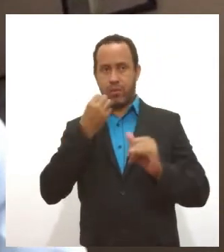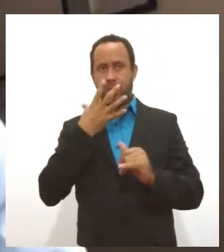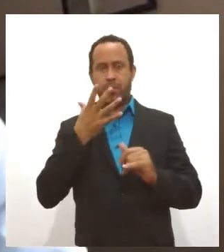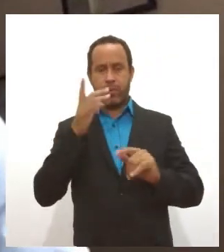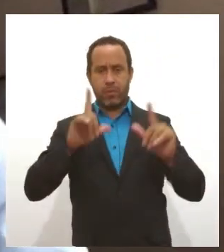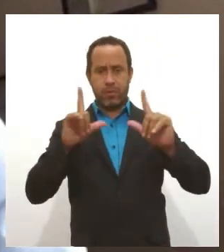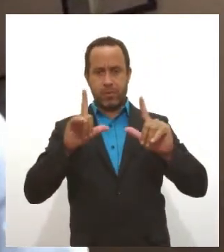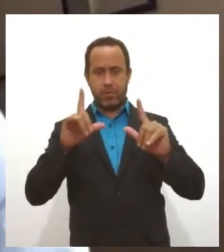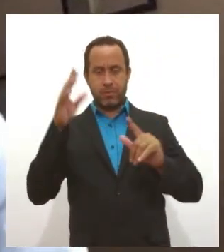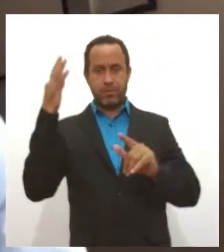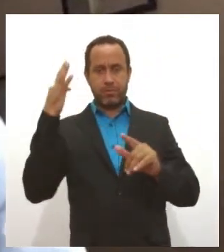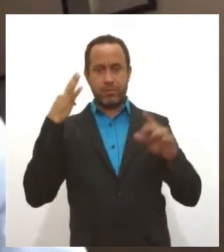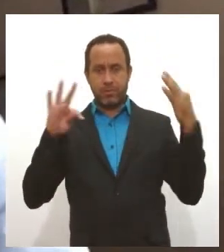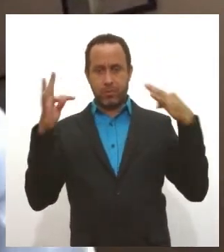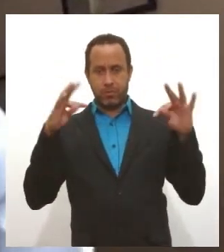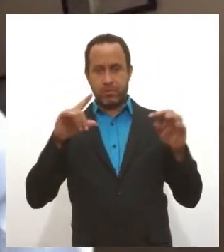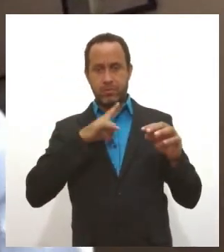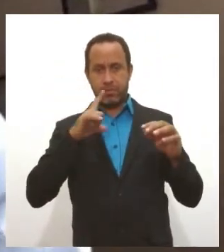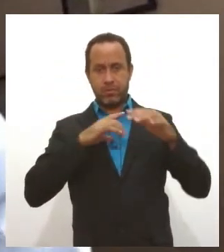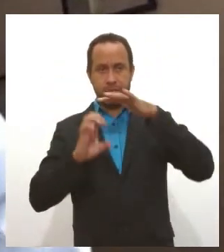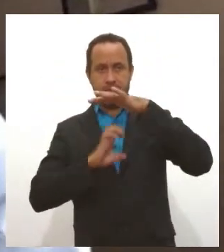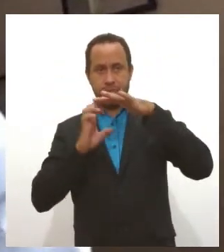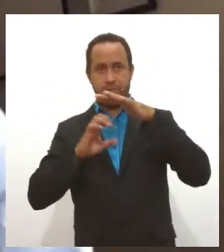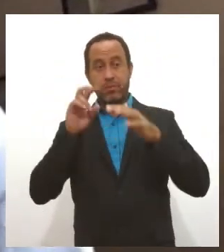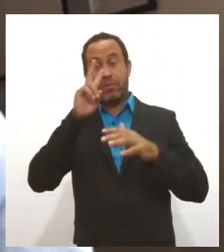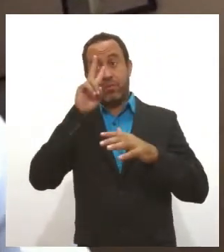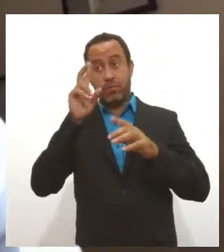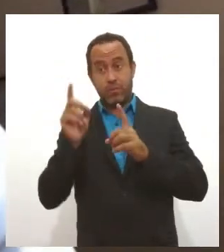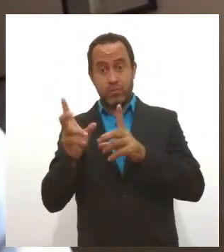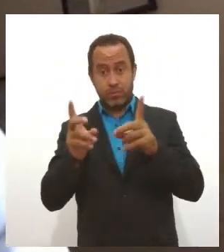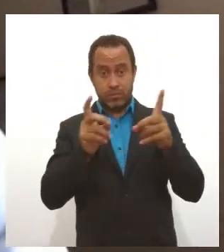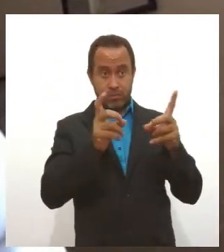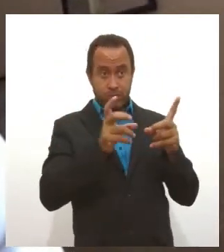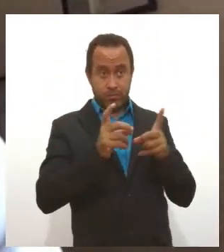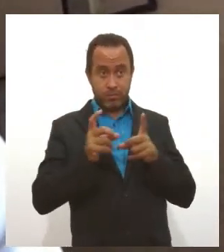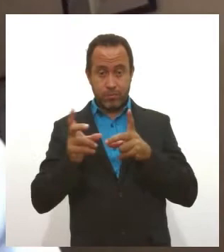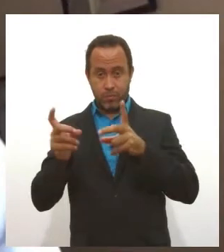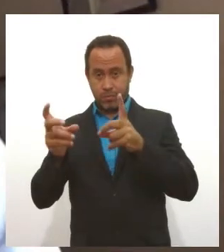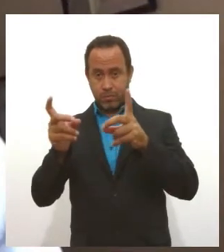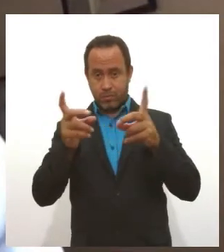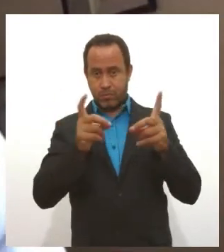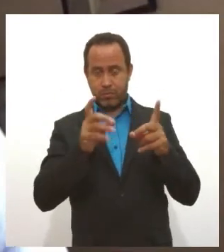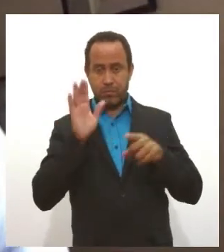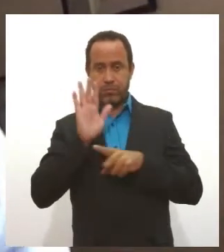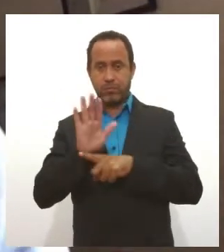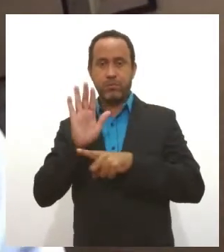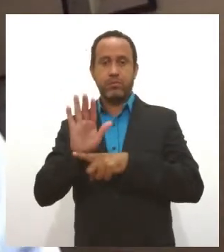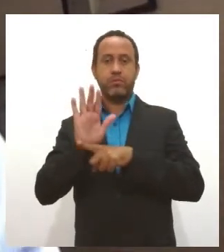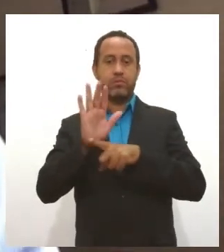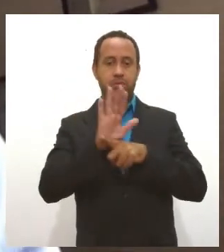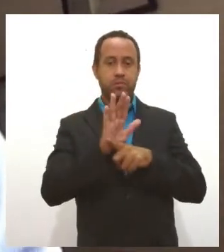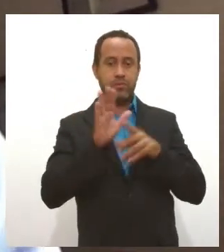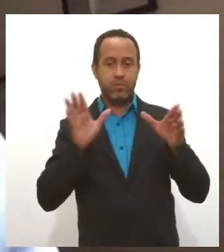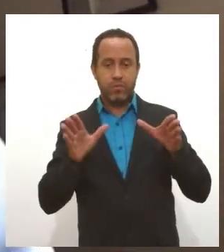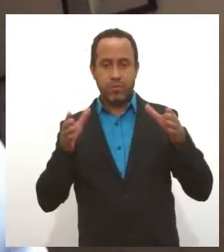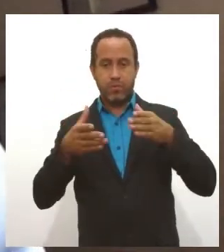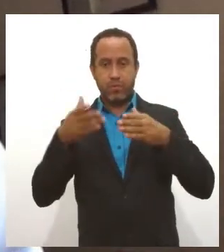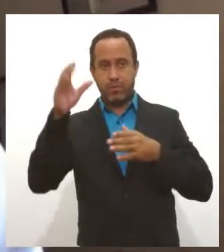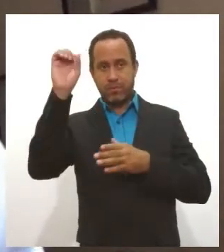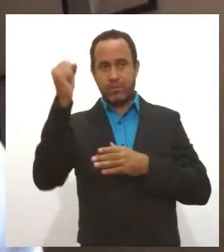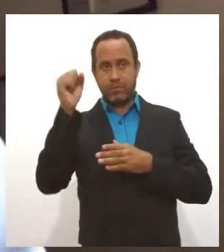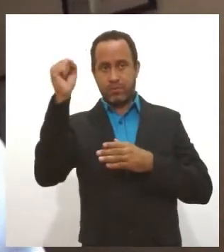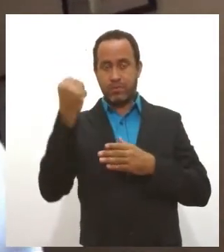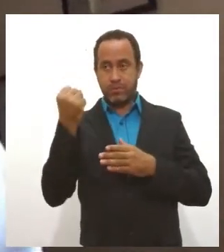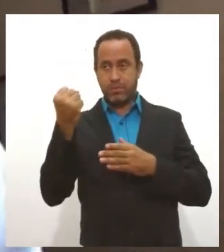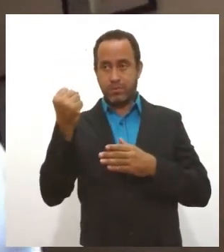essa empresa de turismo tem. Eles têm muita força de venda. Então, você colocar essa força de venda e focar em Sergipe,